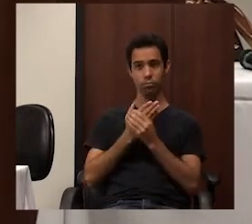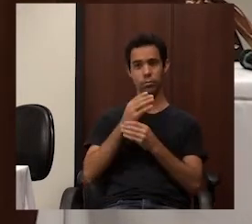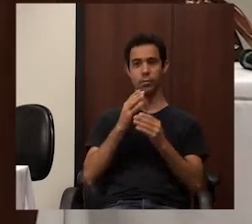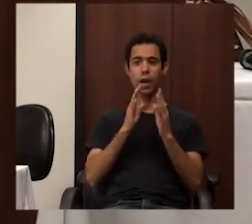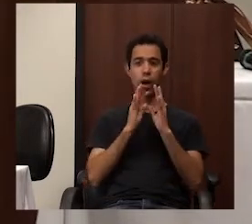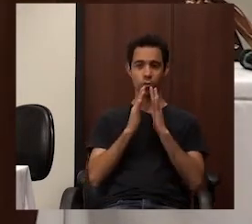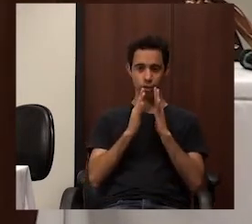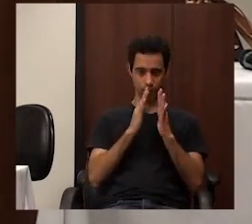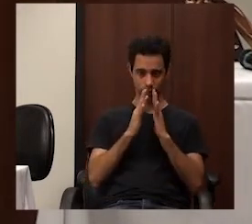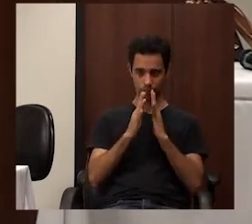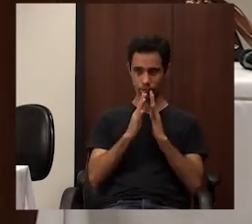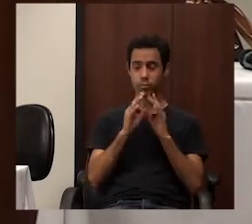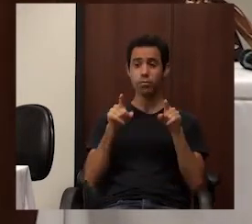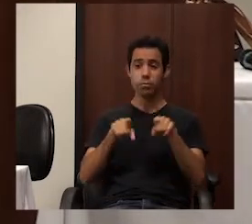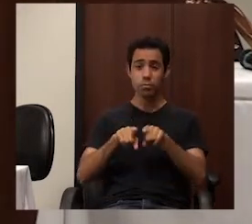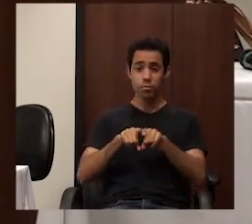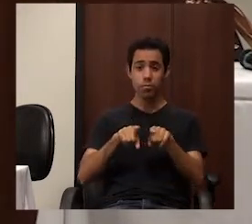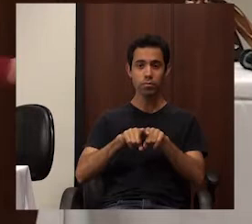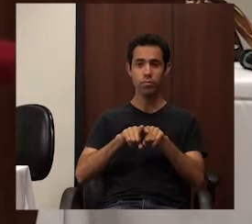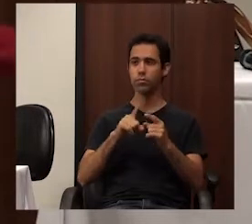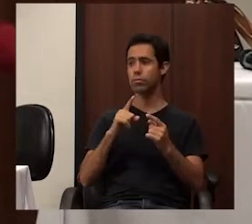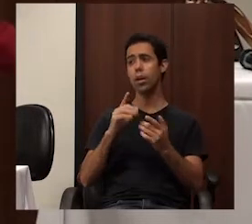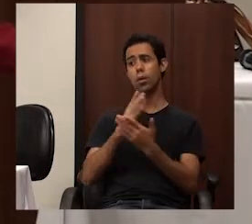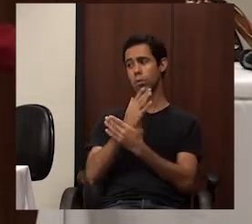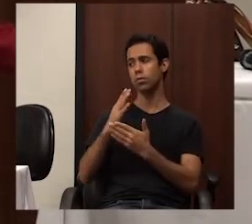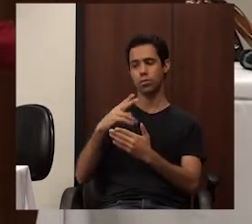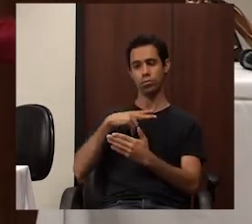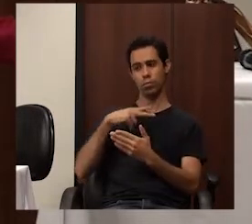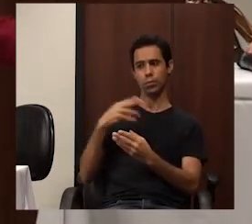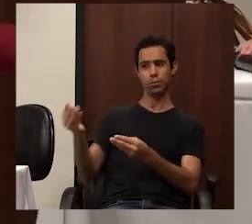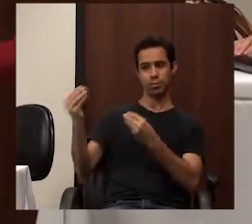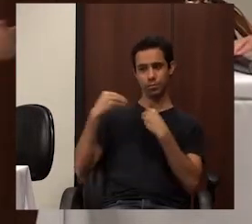autistas e outros casos que eu tenho recebido individualmente.